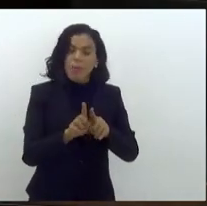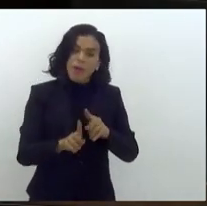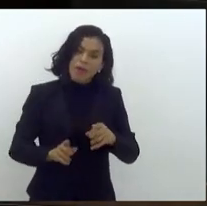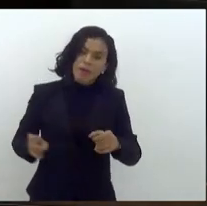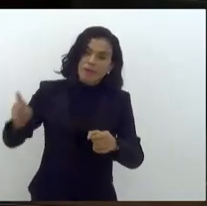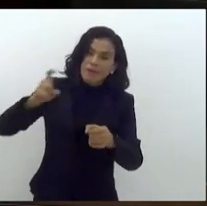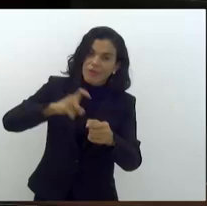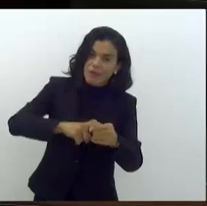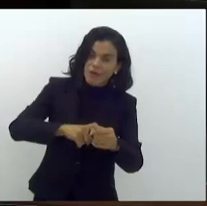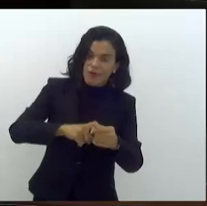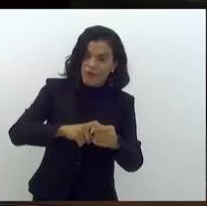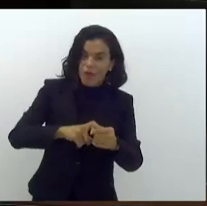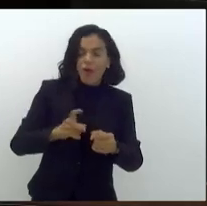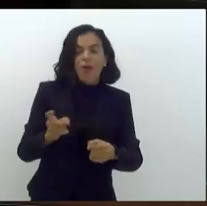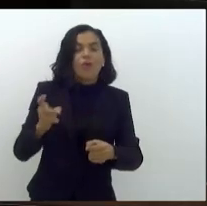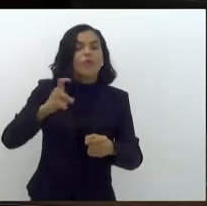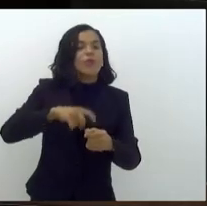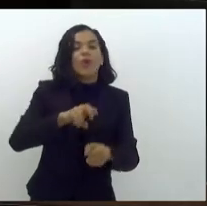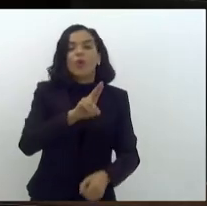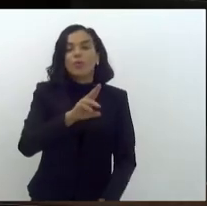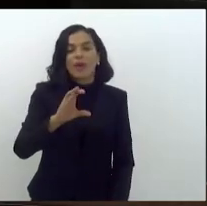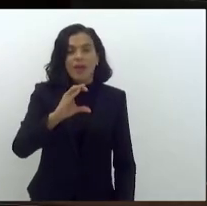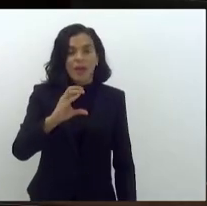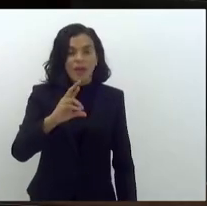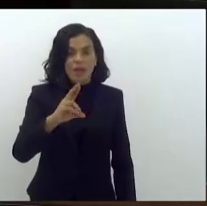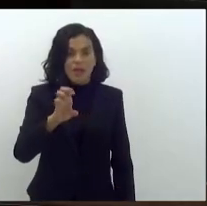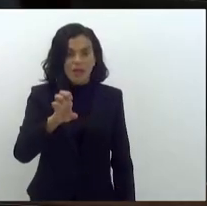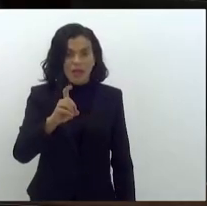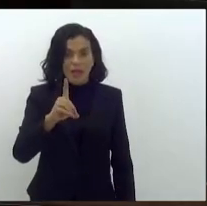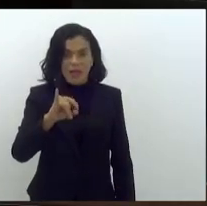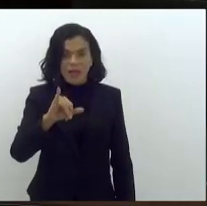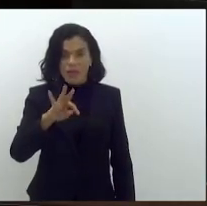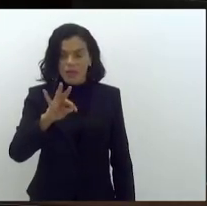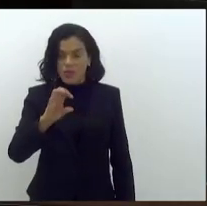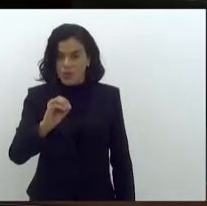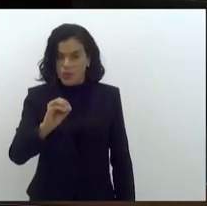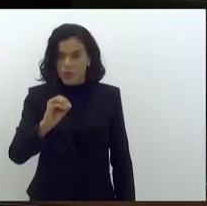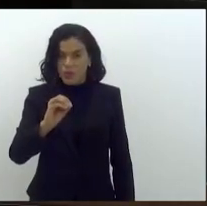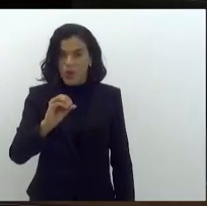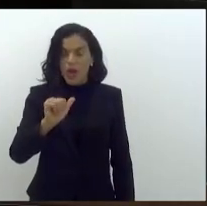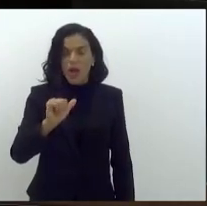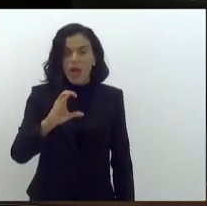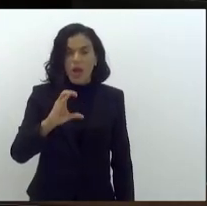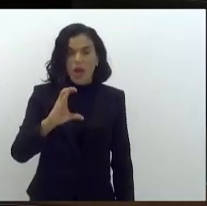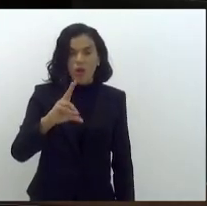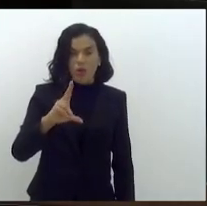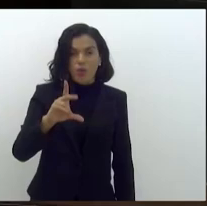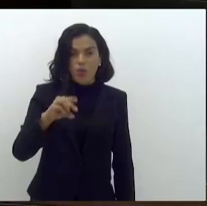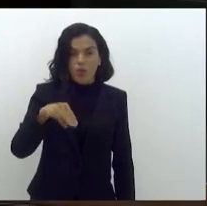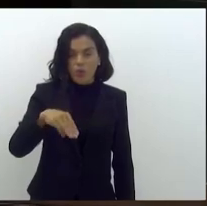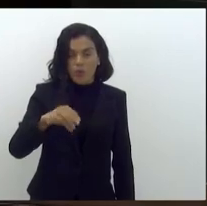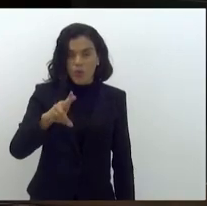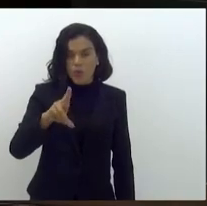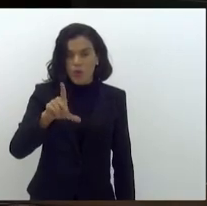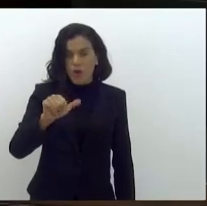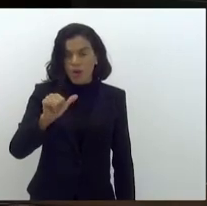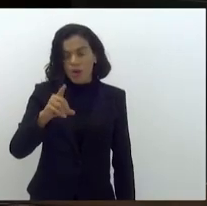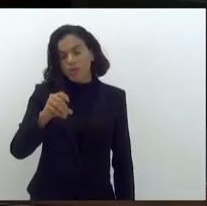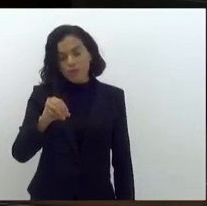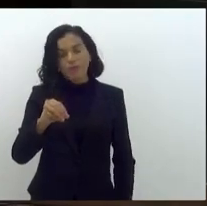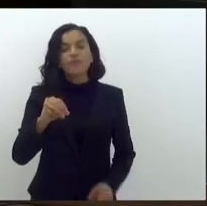crédito chamado crédito tributário que é acumulado na cadeia de produção quando nós estamos falando de um poço valor adicionado